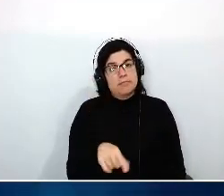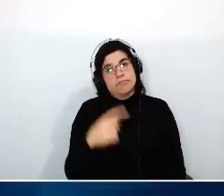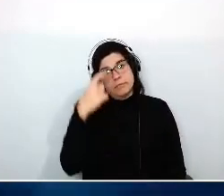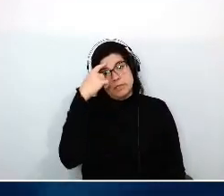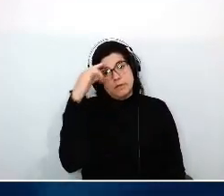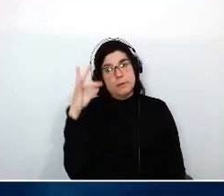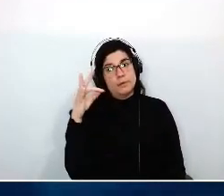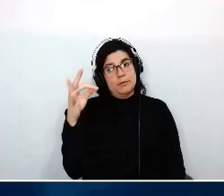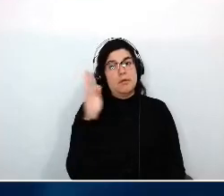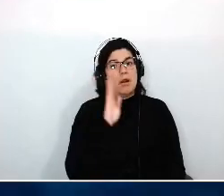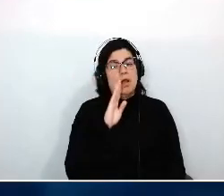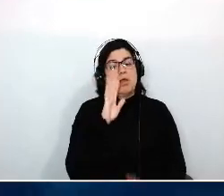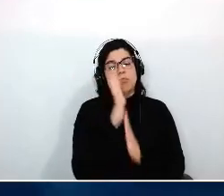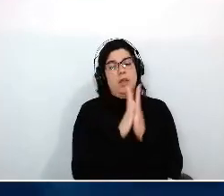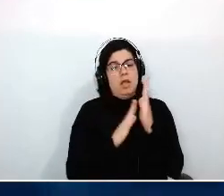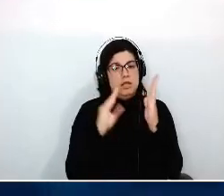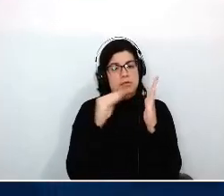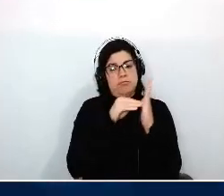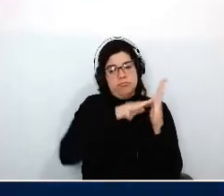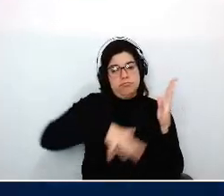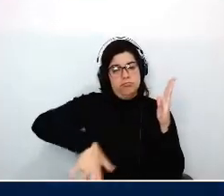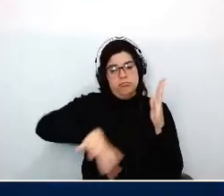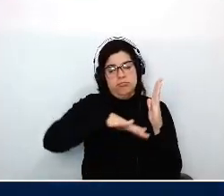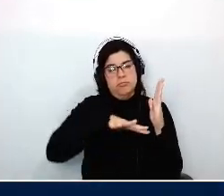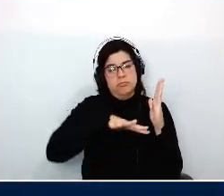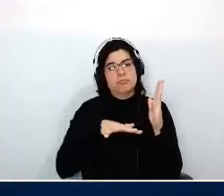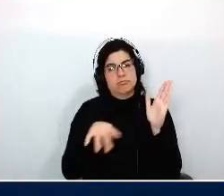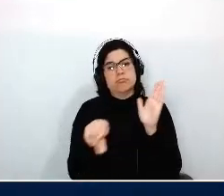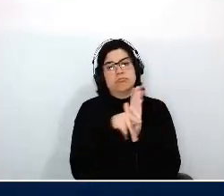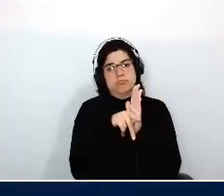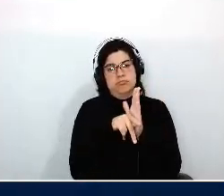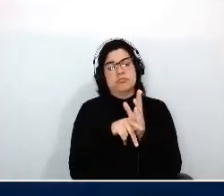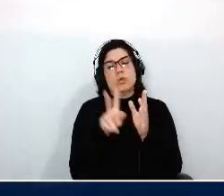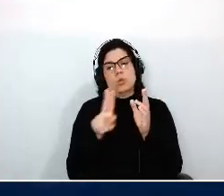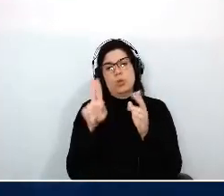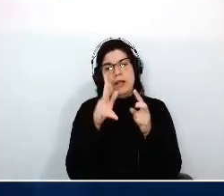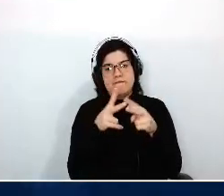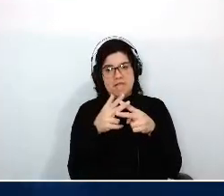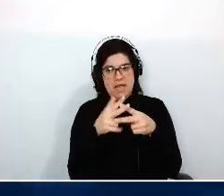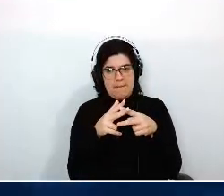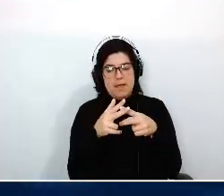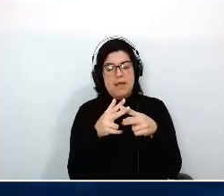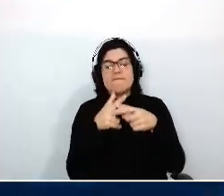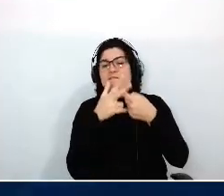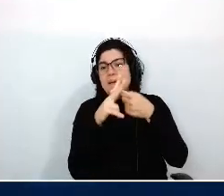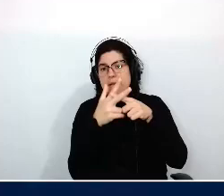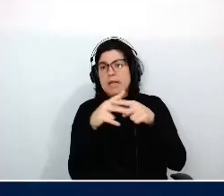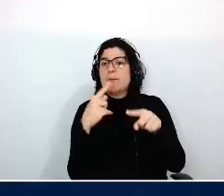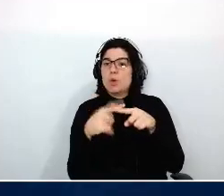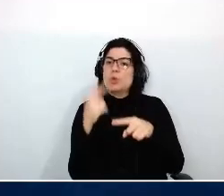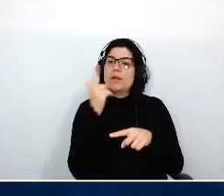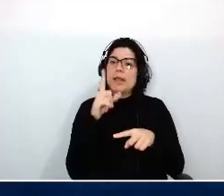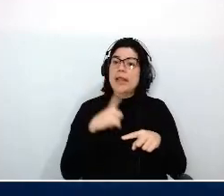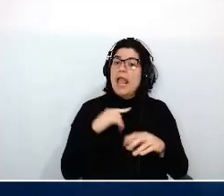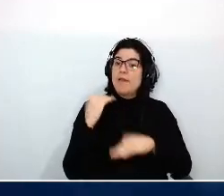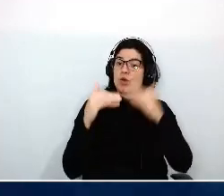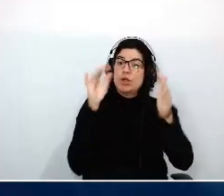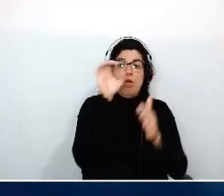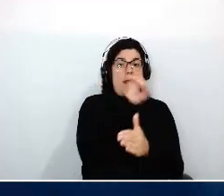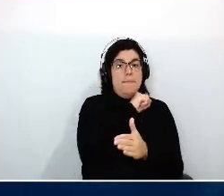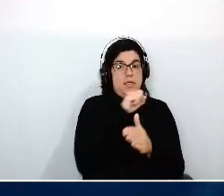para a linguagem, para o ecossistema da ferramenta, né? Porque você consegue ter evoluções mais rápidas ali em algo que é